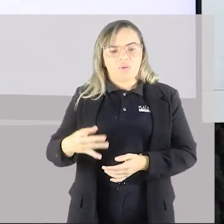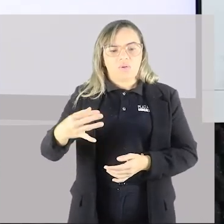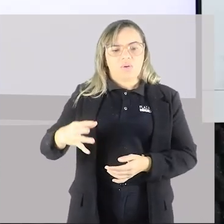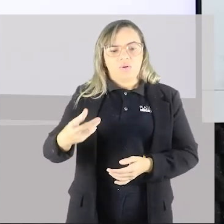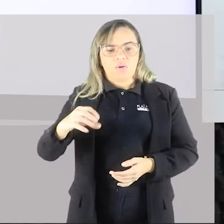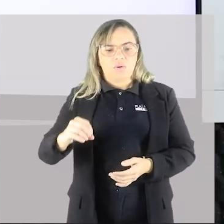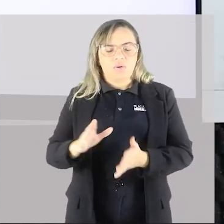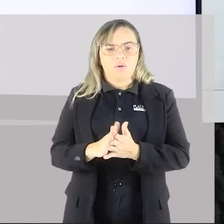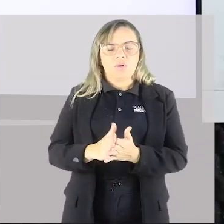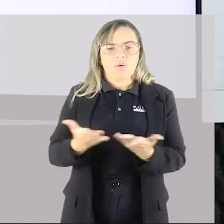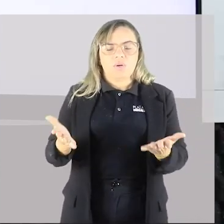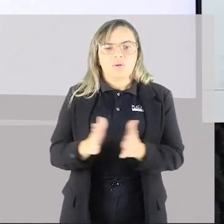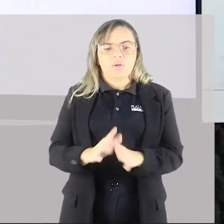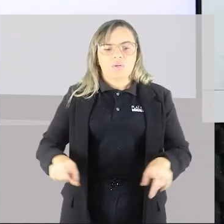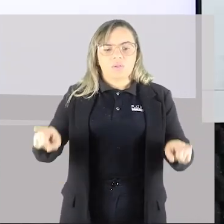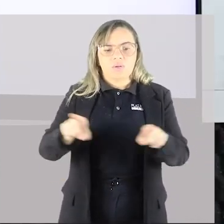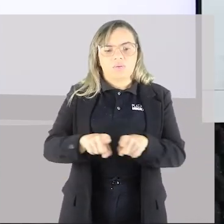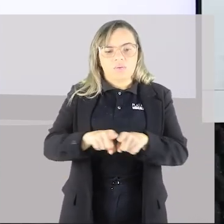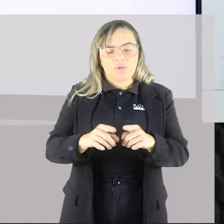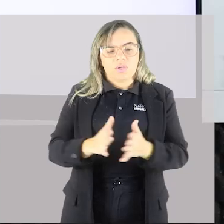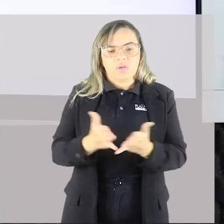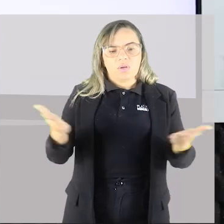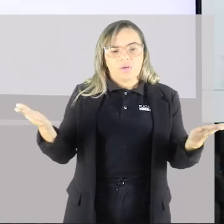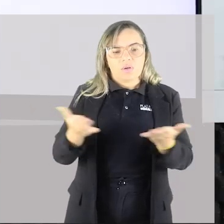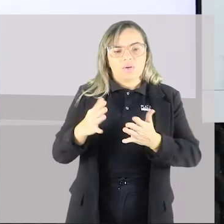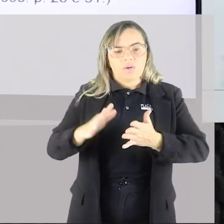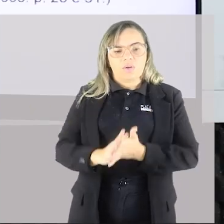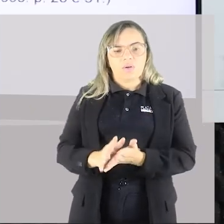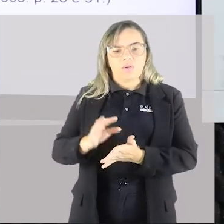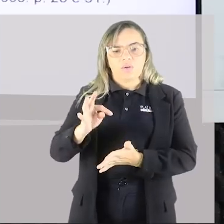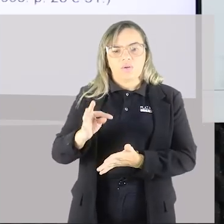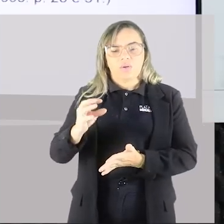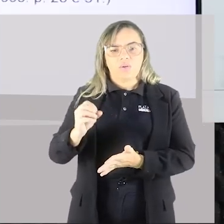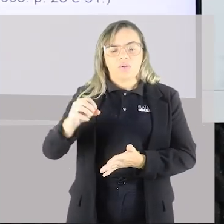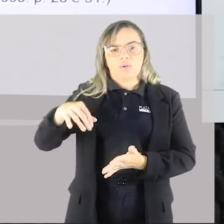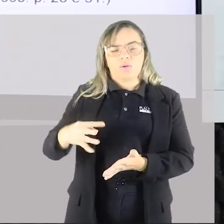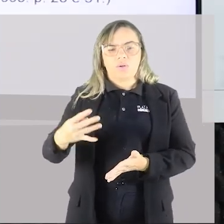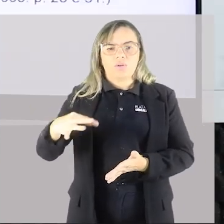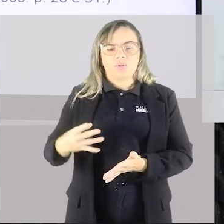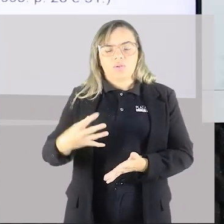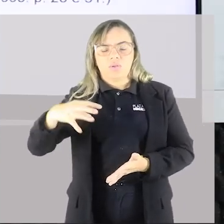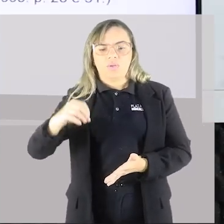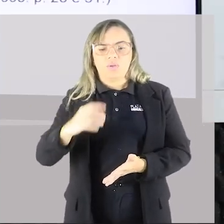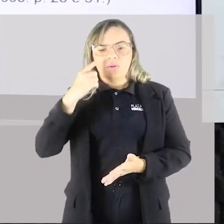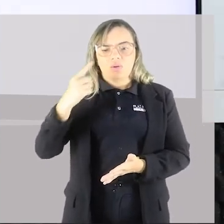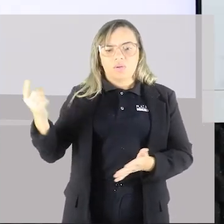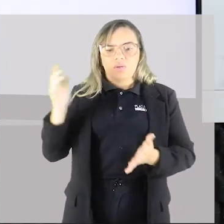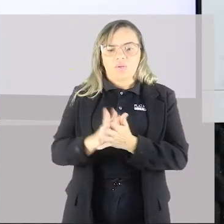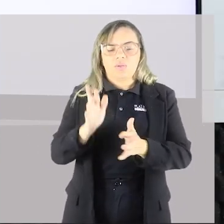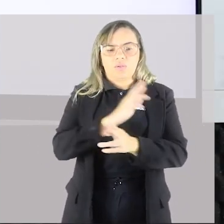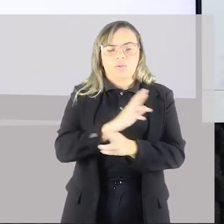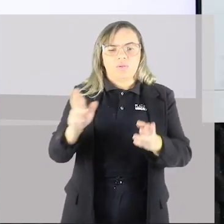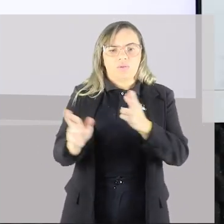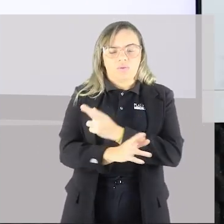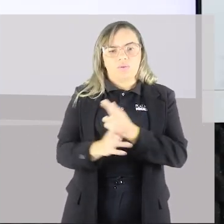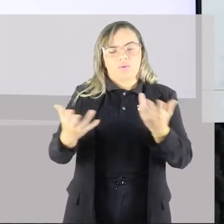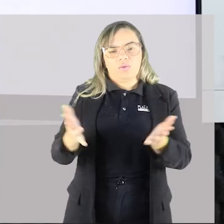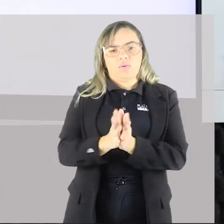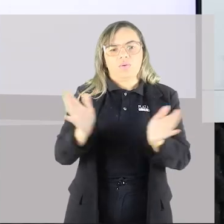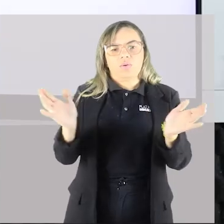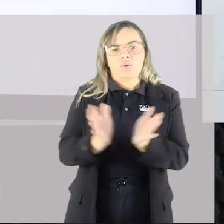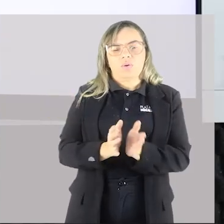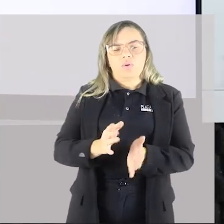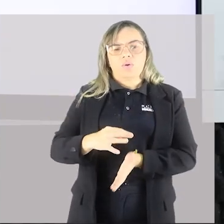também agora no Toyotismo. Porque nós estamos aqui nos referindo a um modelo toyotista, que